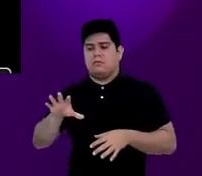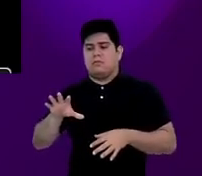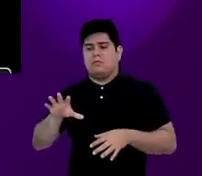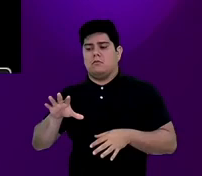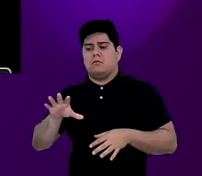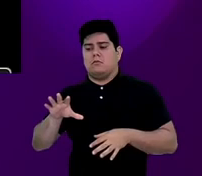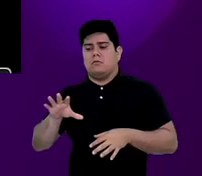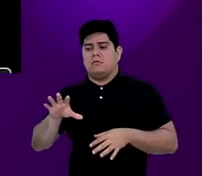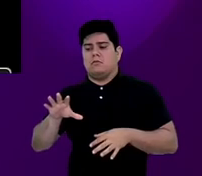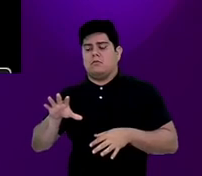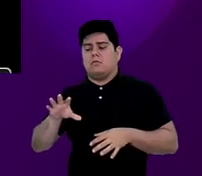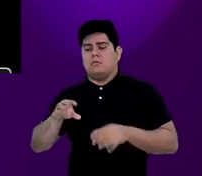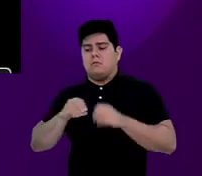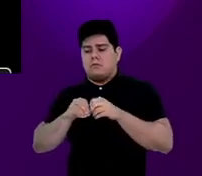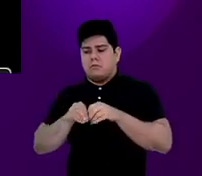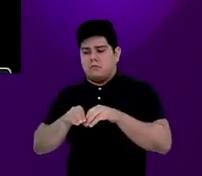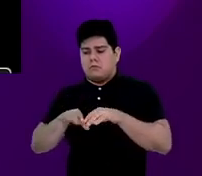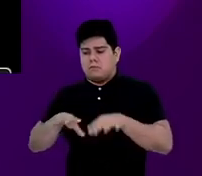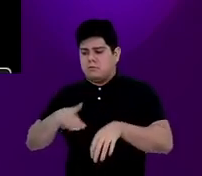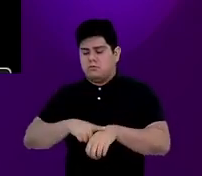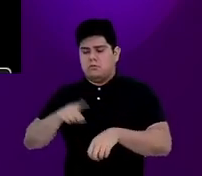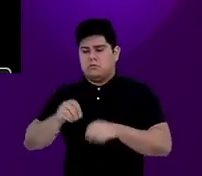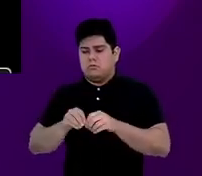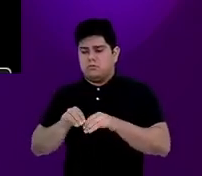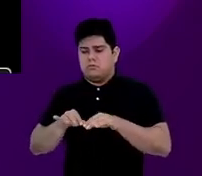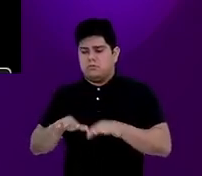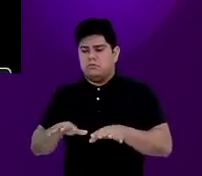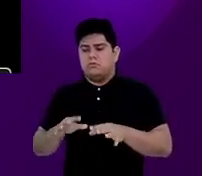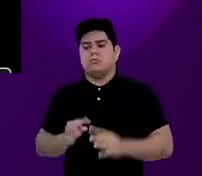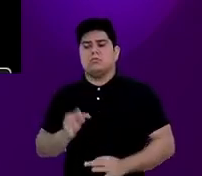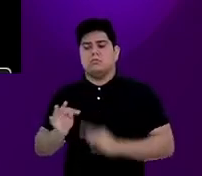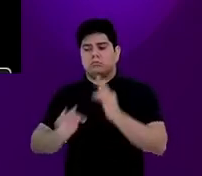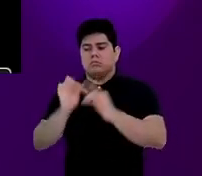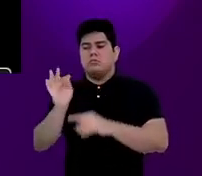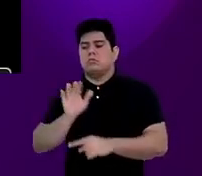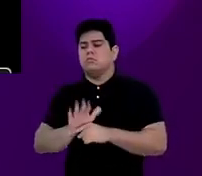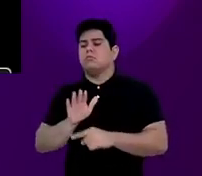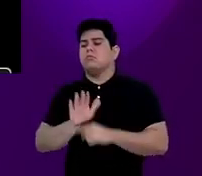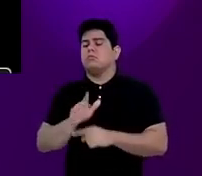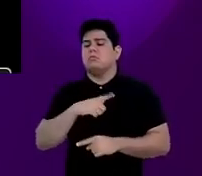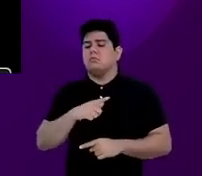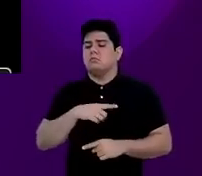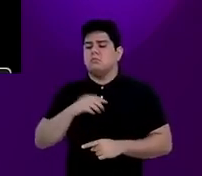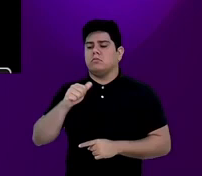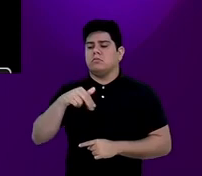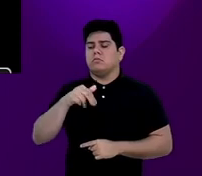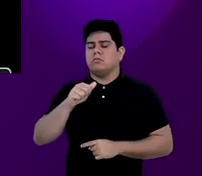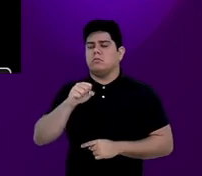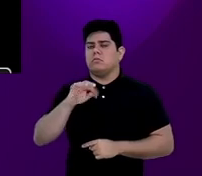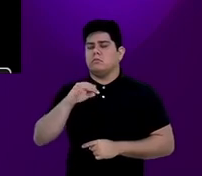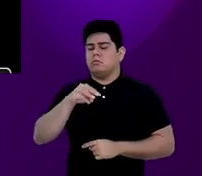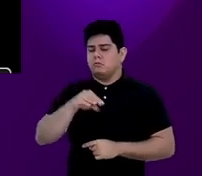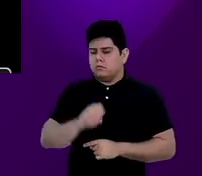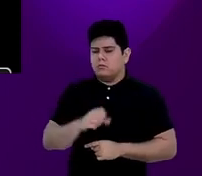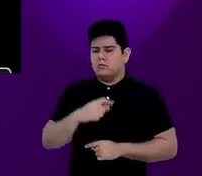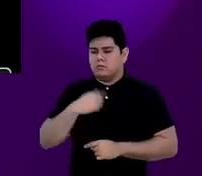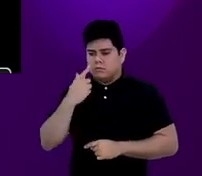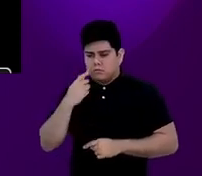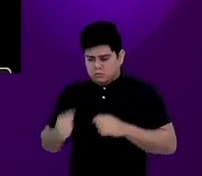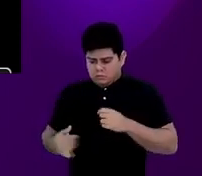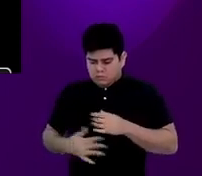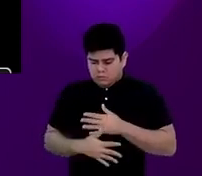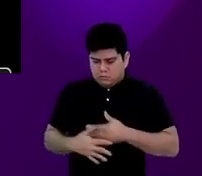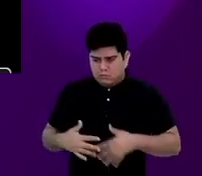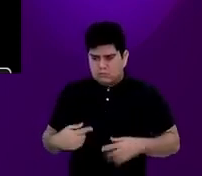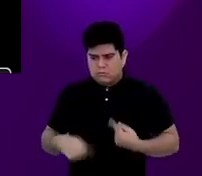polo superior reperfunde imediatamente, e é uma tecnologia que ajuda em anastomose intestinal, para verificar a viabilidade de vascularização da